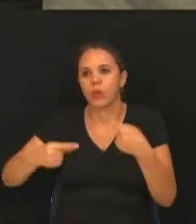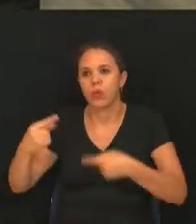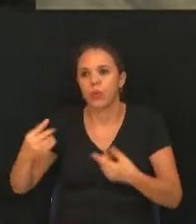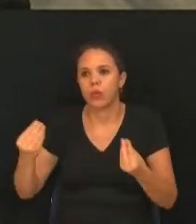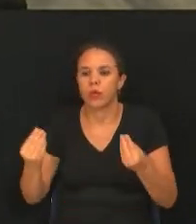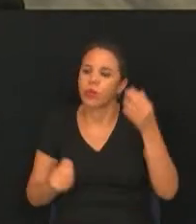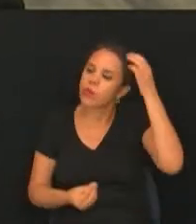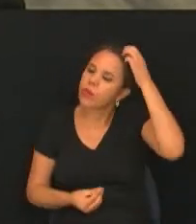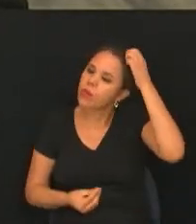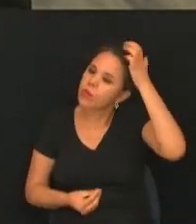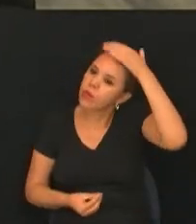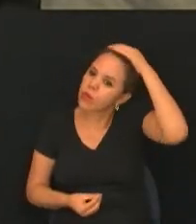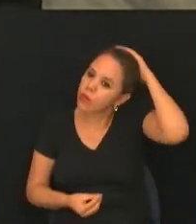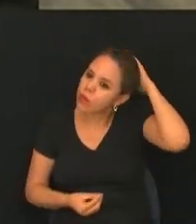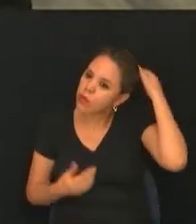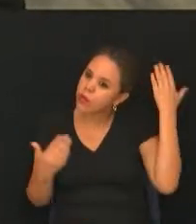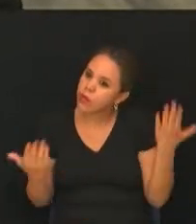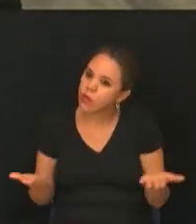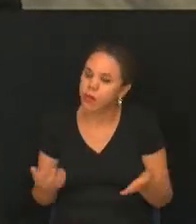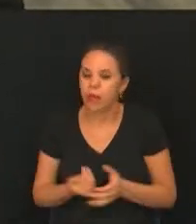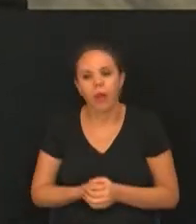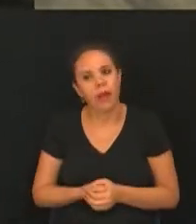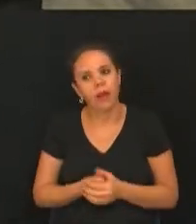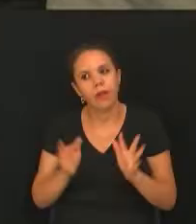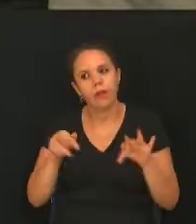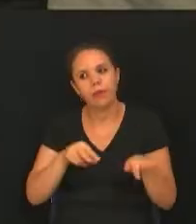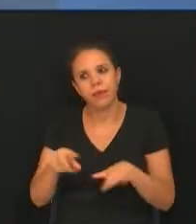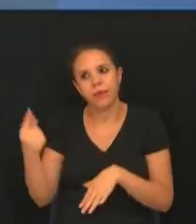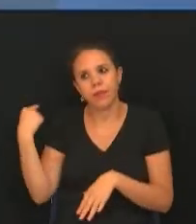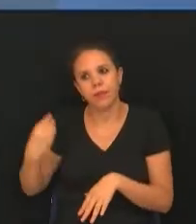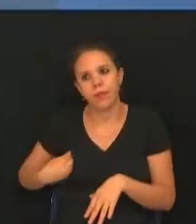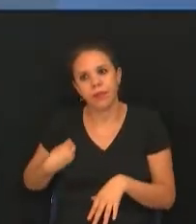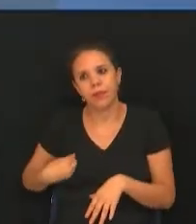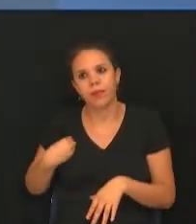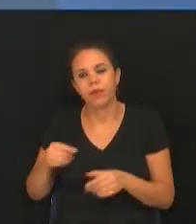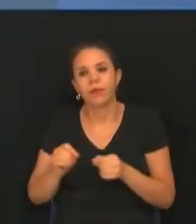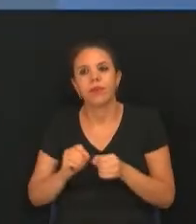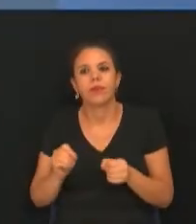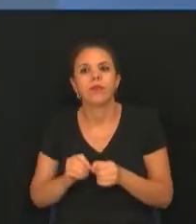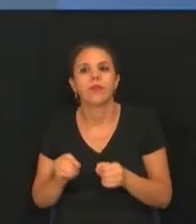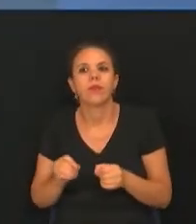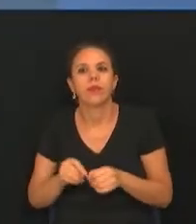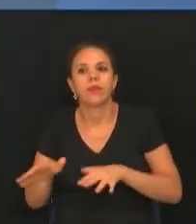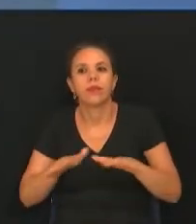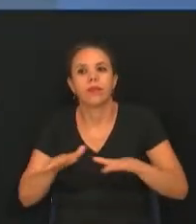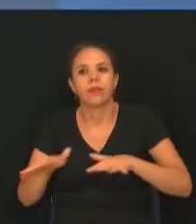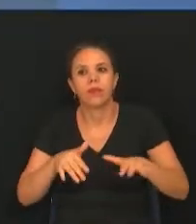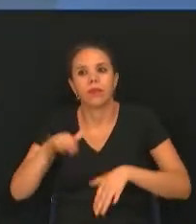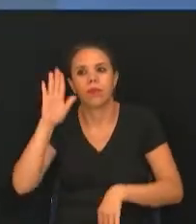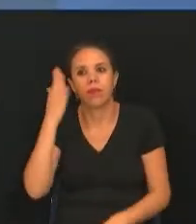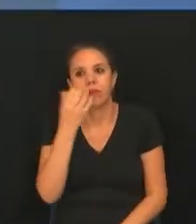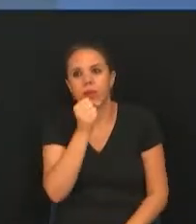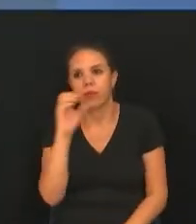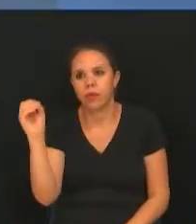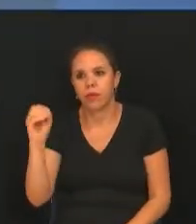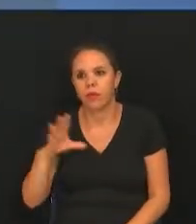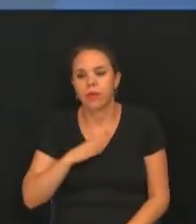né? Até esse final de semana estaremos fazendo mobilizações em mais de 80